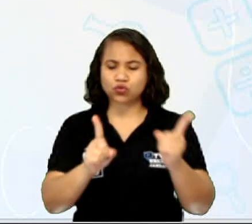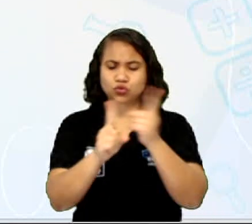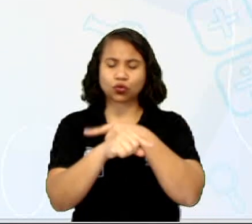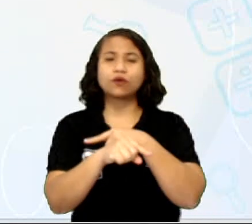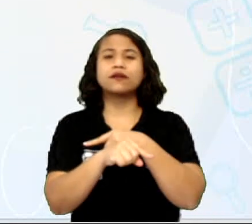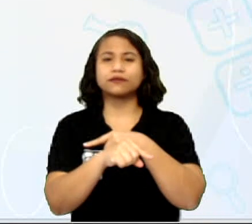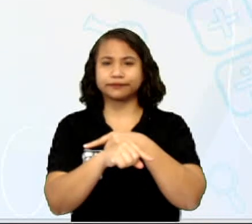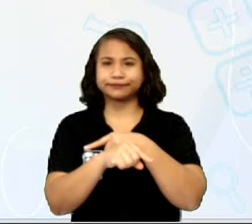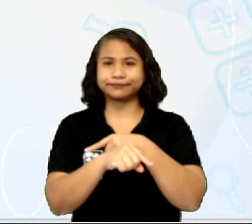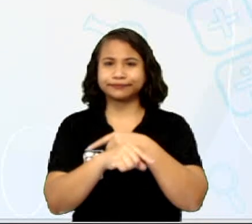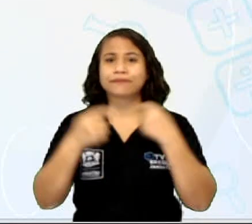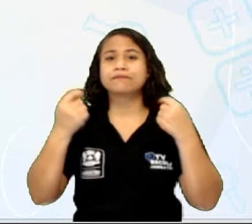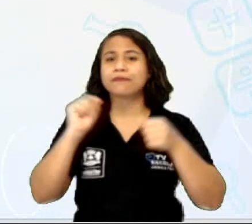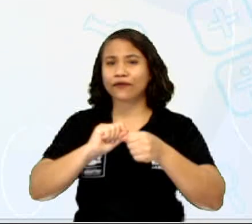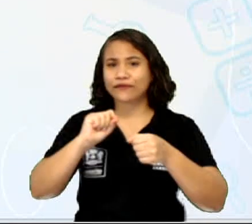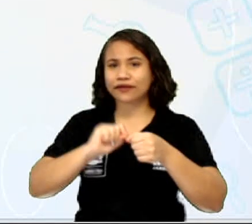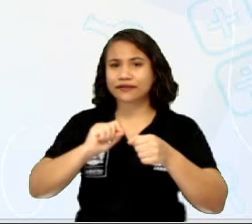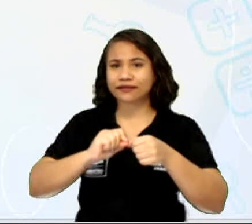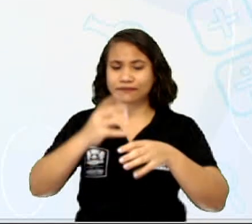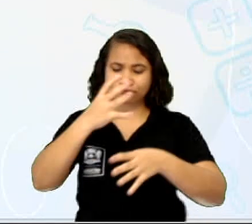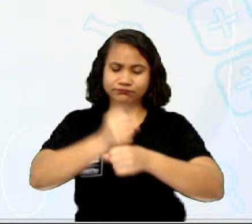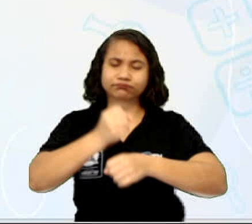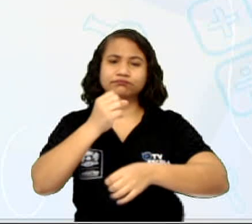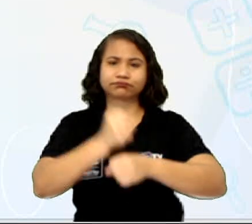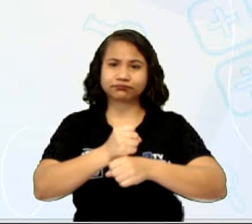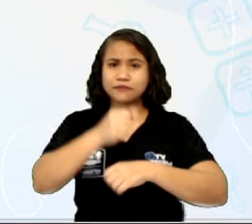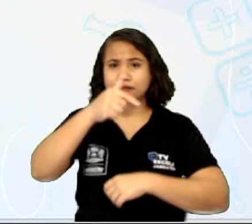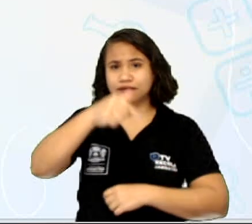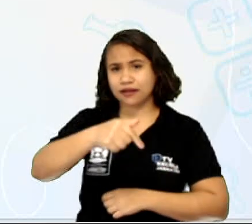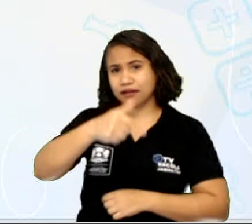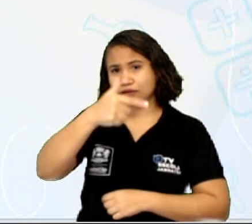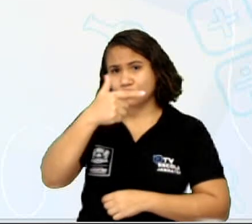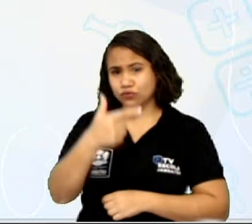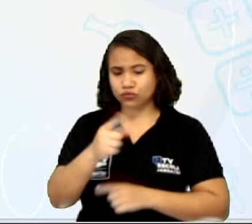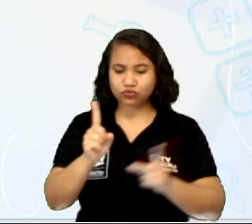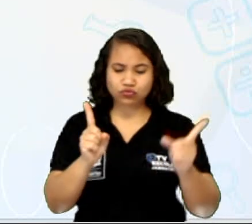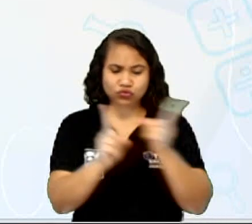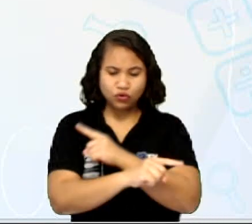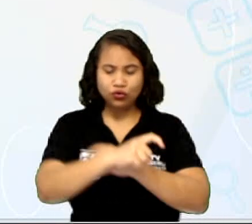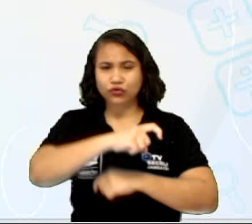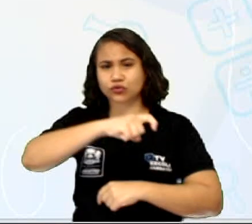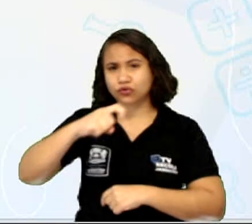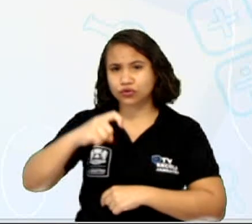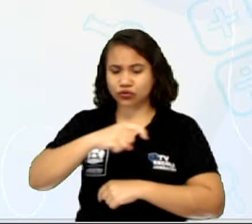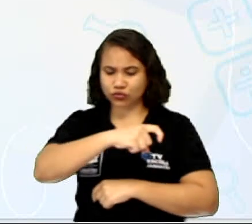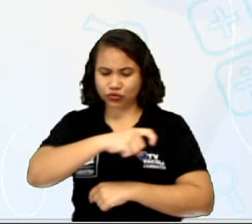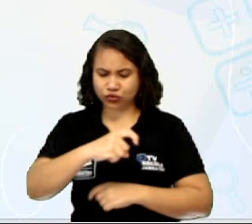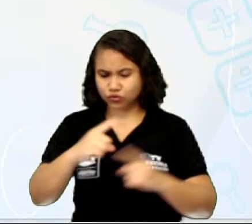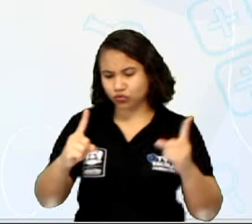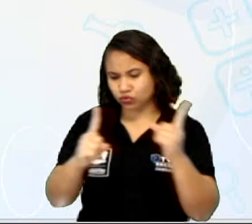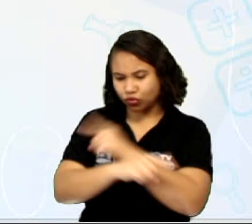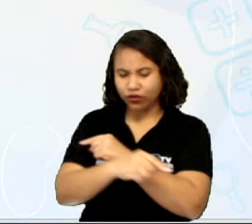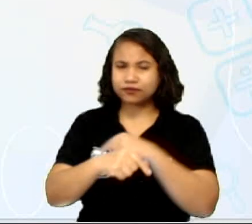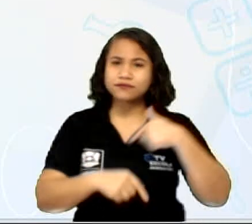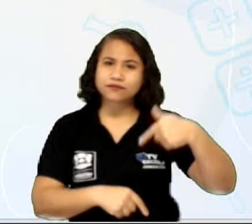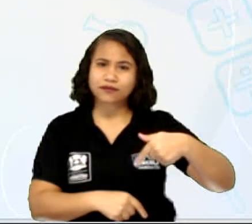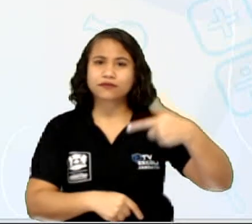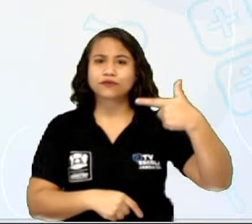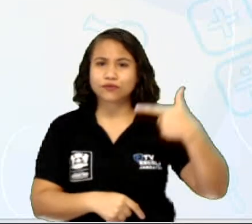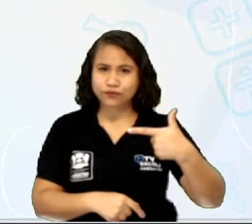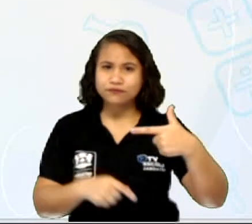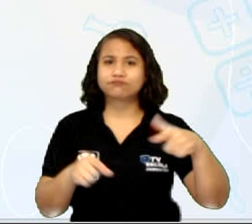certo para poder fazer o cálculo então 72 vai para o lugar do XXV cuidado 72 e isso a gente